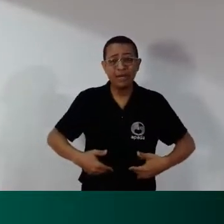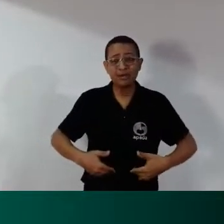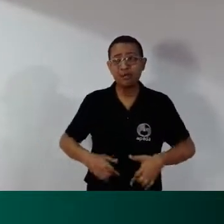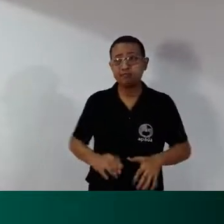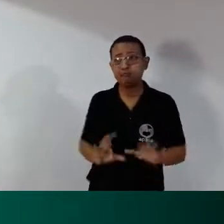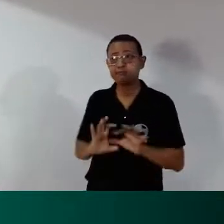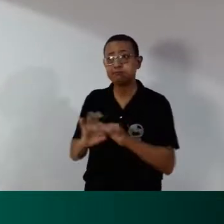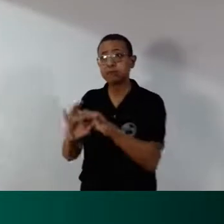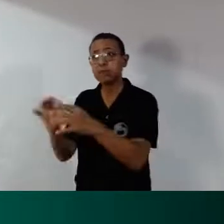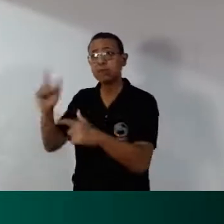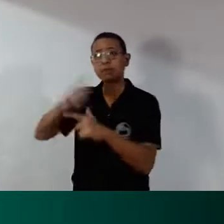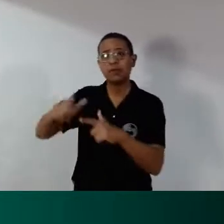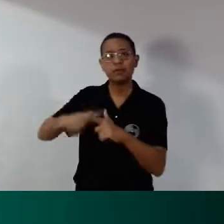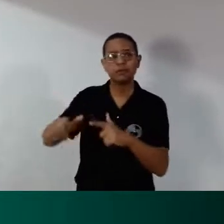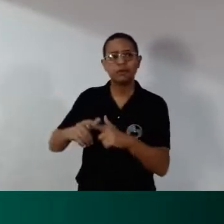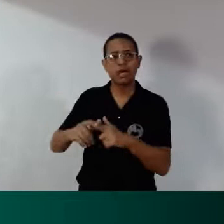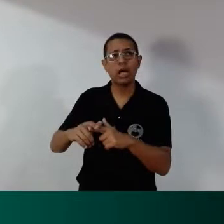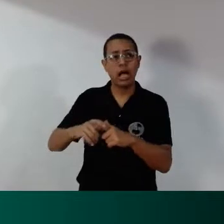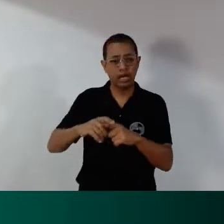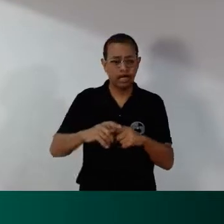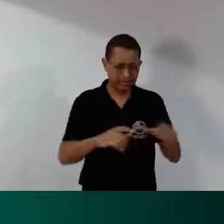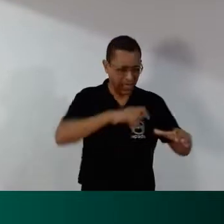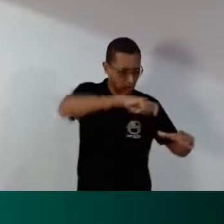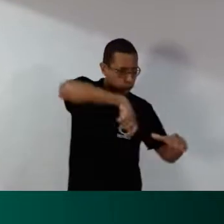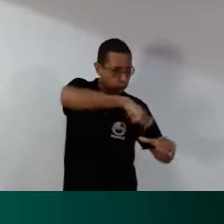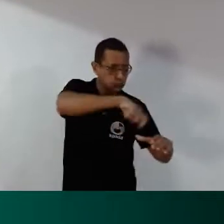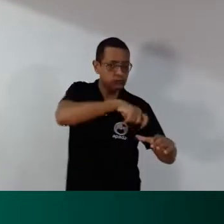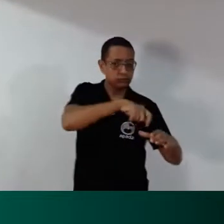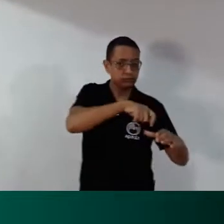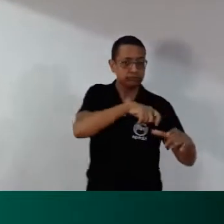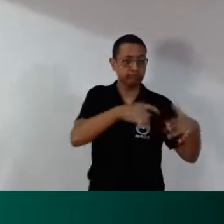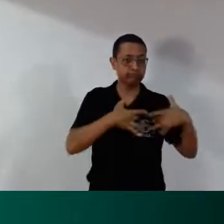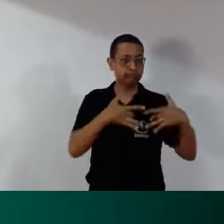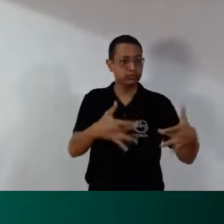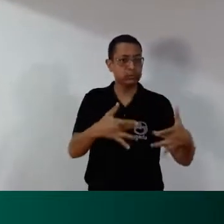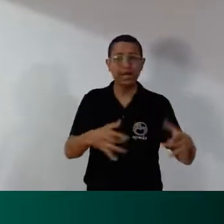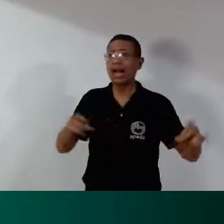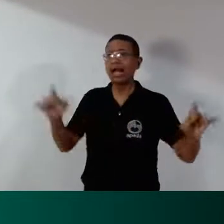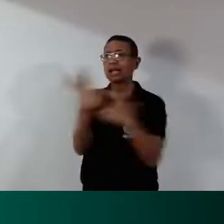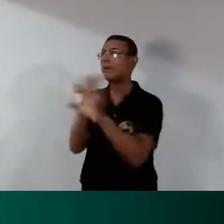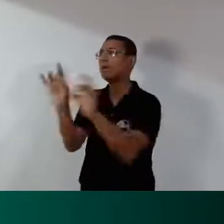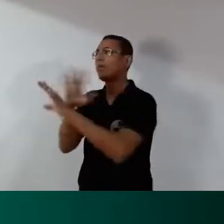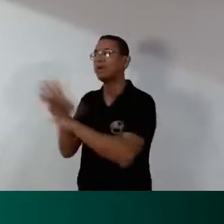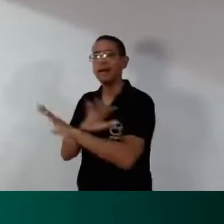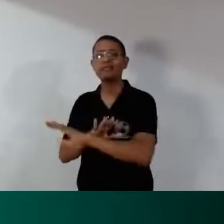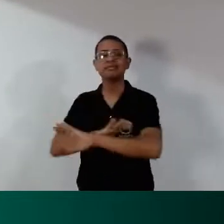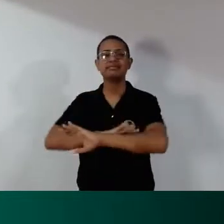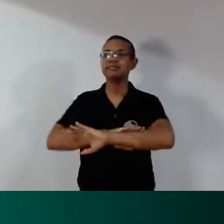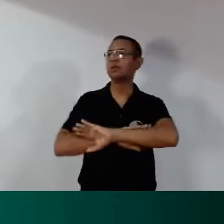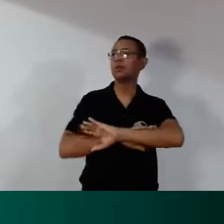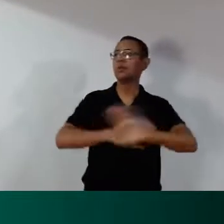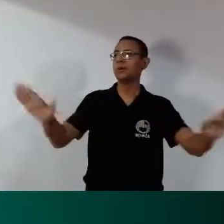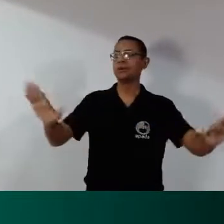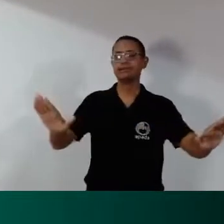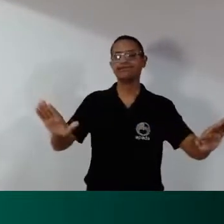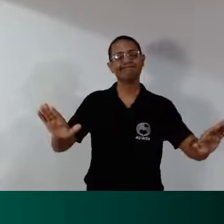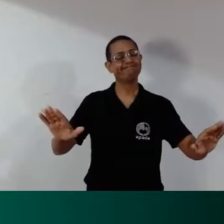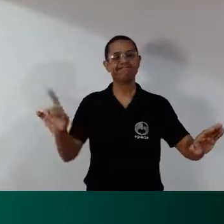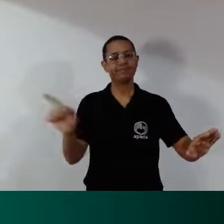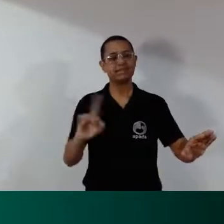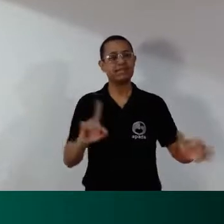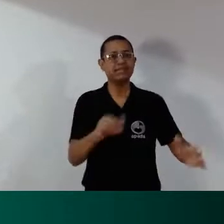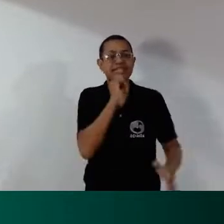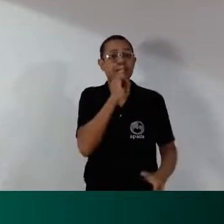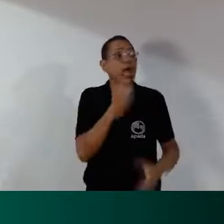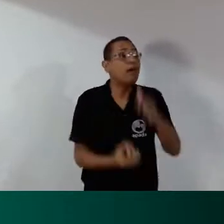para cozinha solidária vai acabar com a fome assim vamos fazer com as setas cozinha solidárias em Fortaleza acabar com as formas Fortaleza